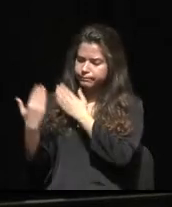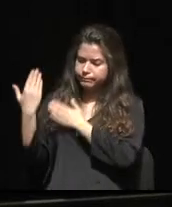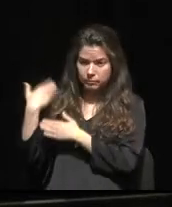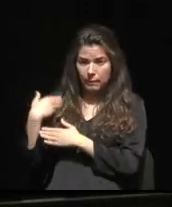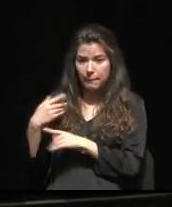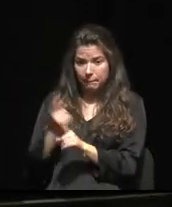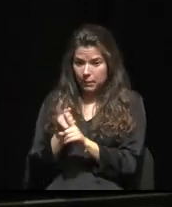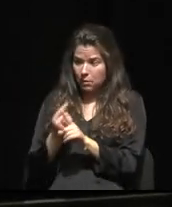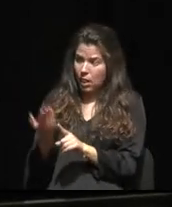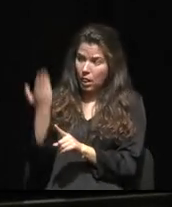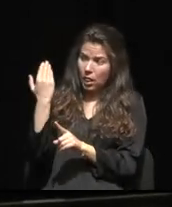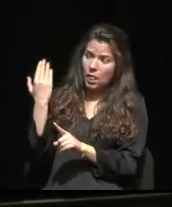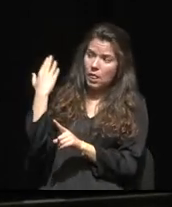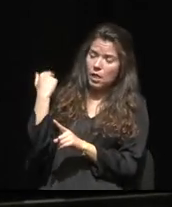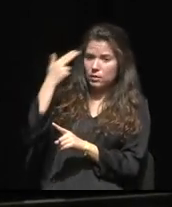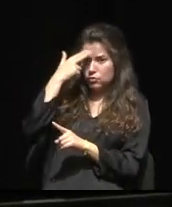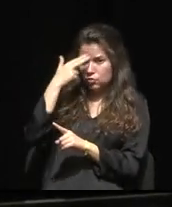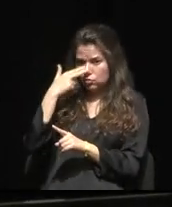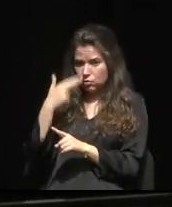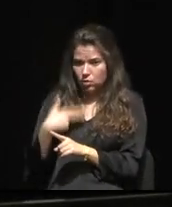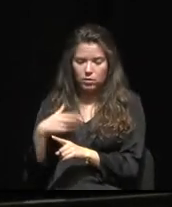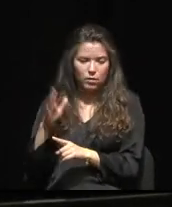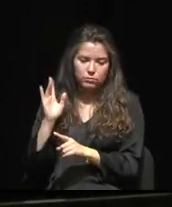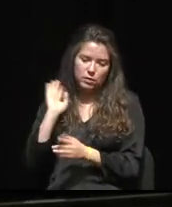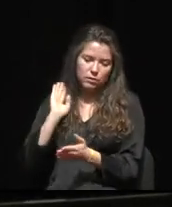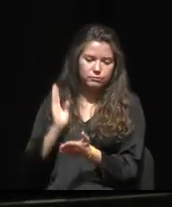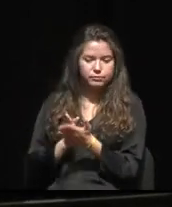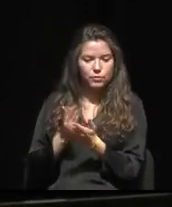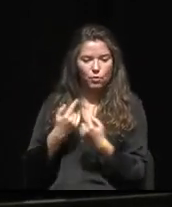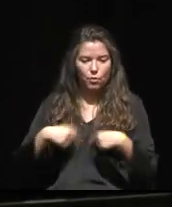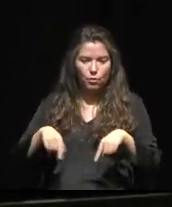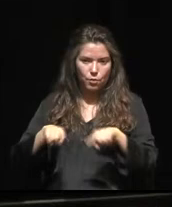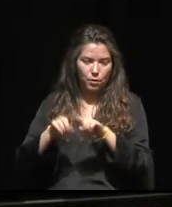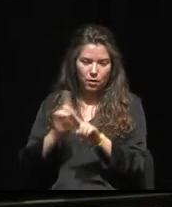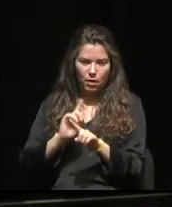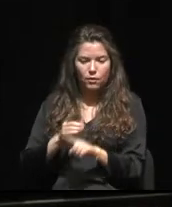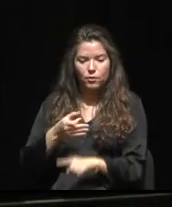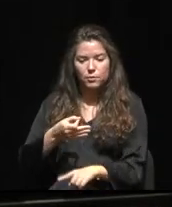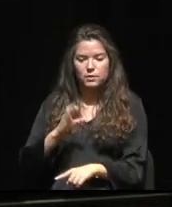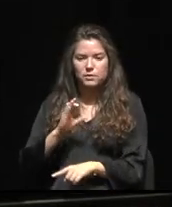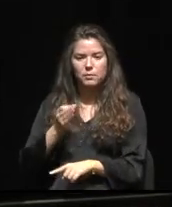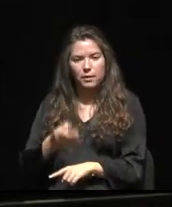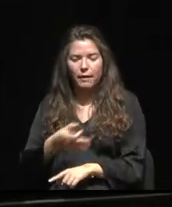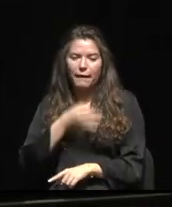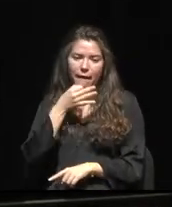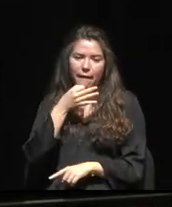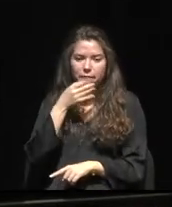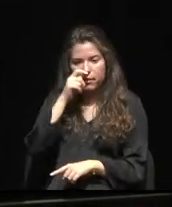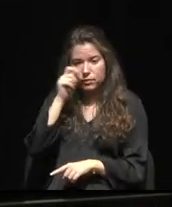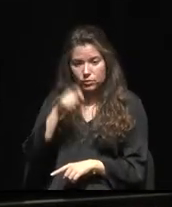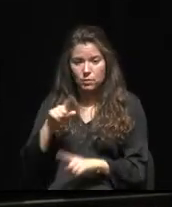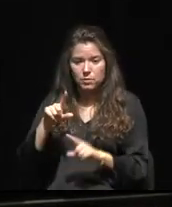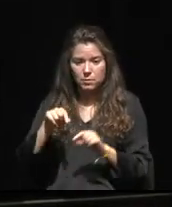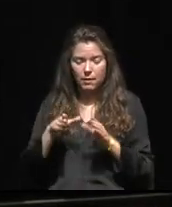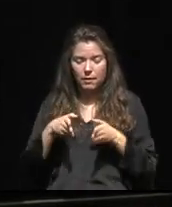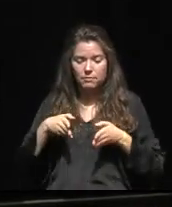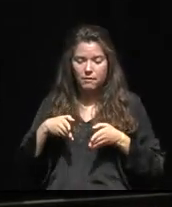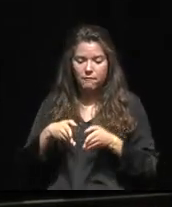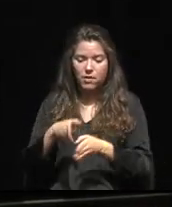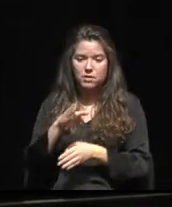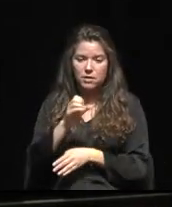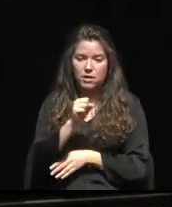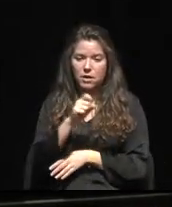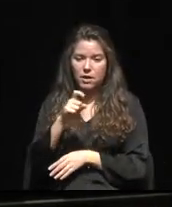detrás estou a falar do momento histórico e não simplesmente a última sessão do PCP que fala sobre a Ucrânia mas também sobre a faixa de gasa relativamente